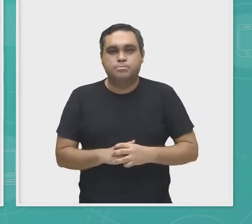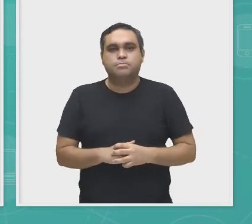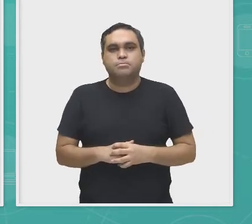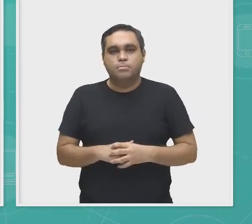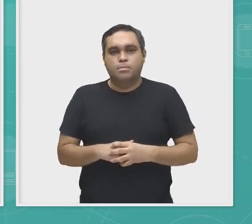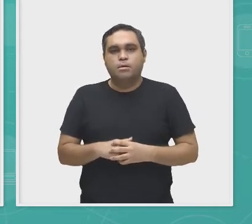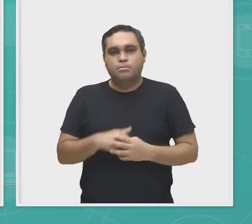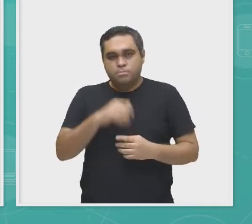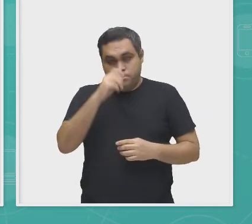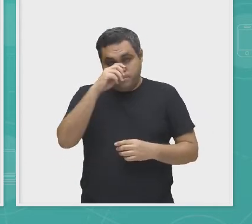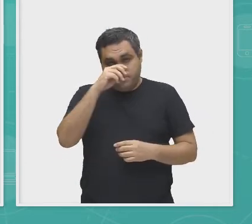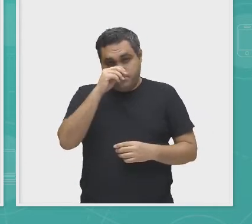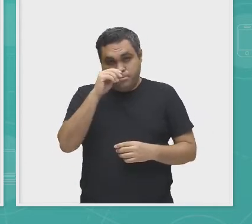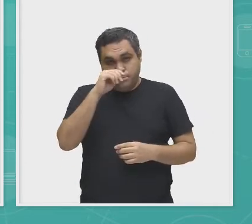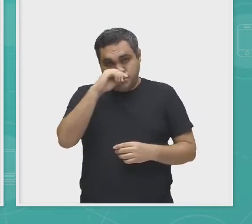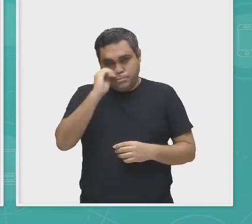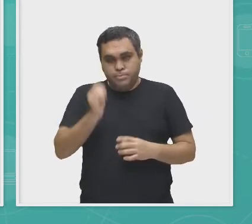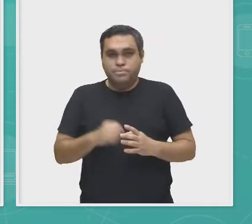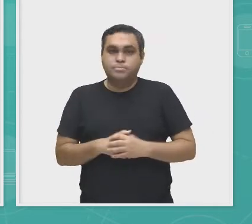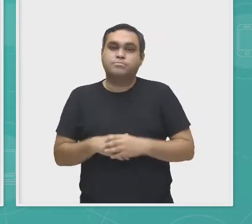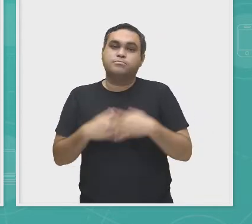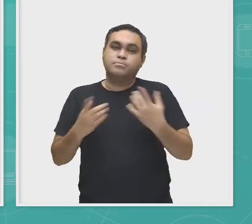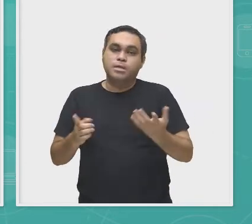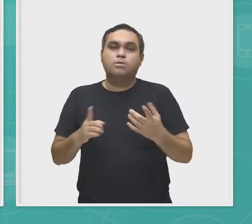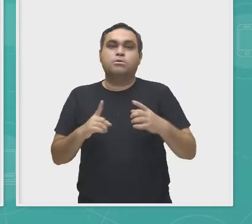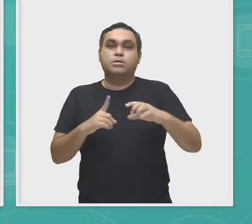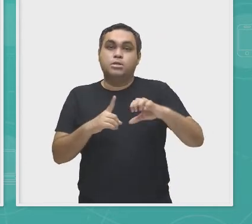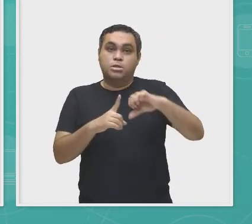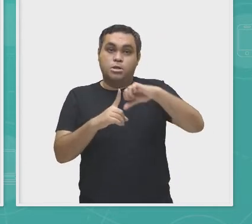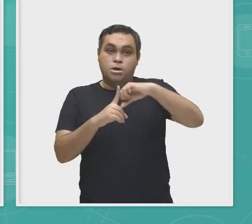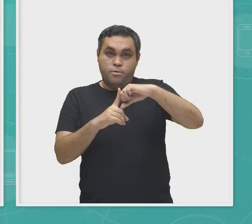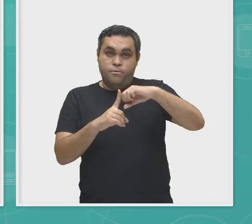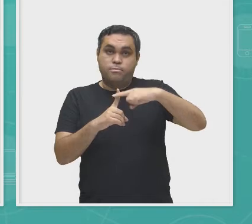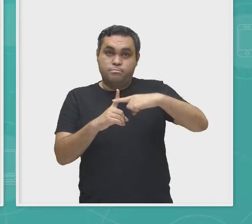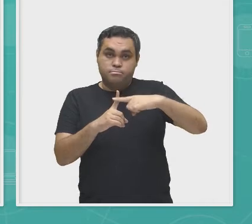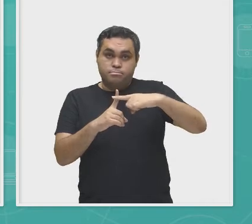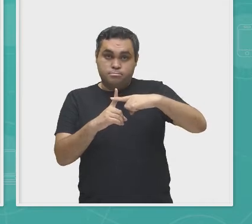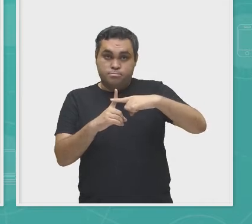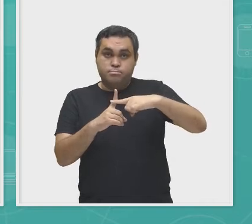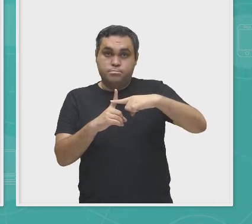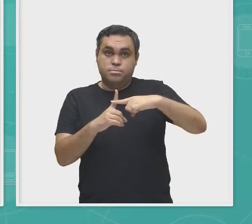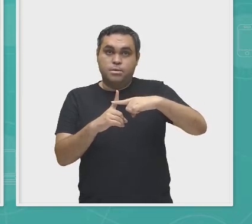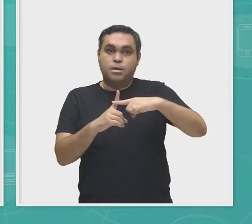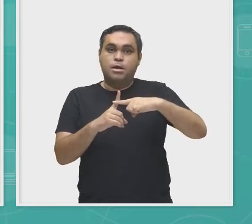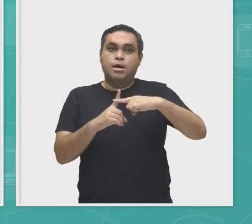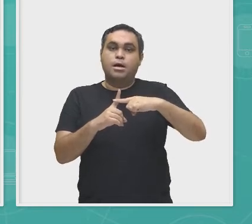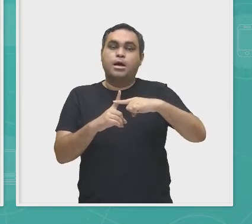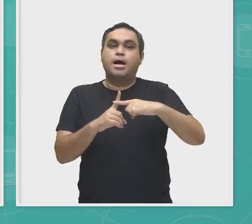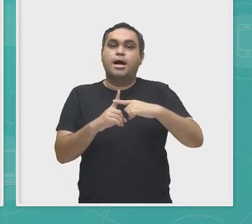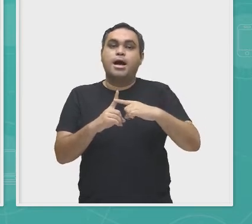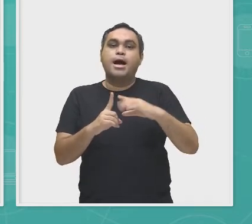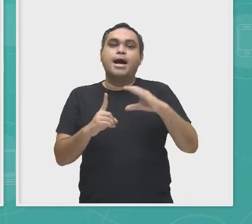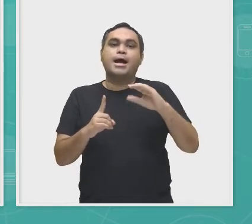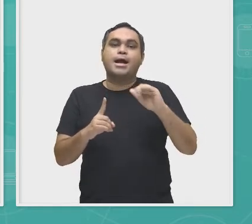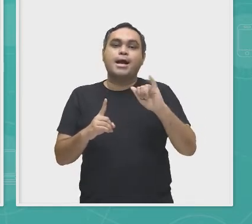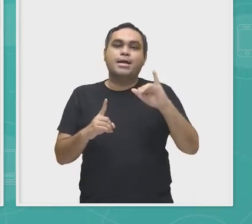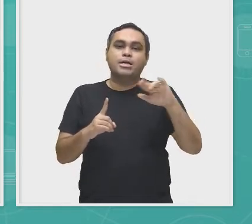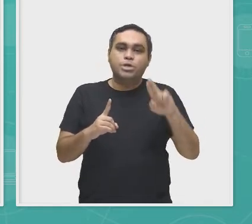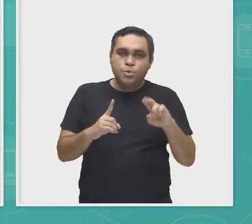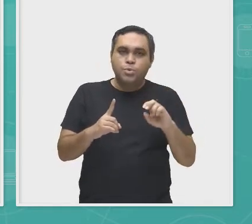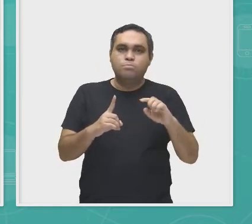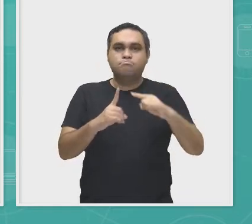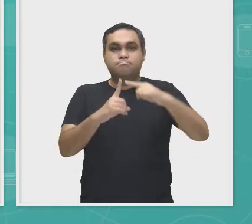negativo. Então a temperatura estava marcando 9 graus. Aí houve uma queda de temperatura, foi para 11 graus.